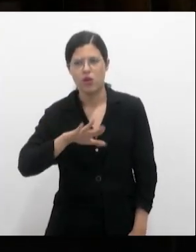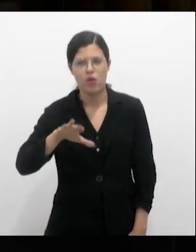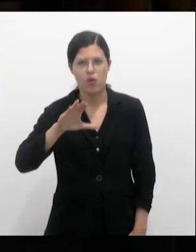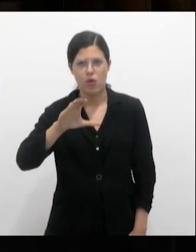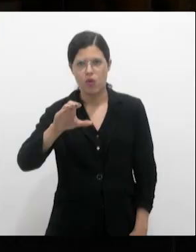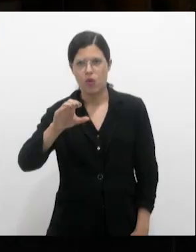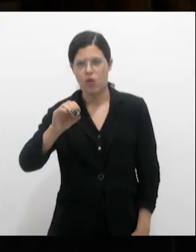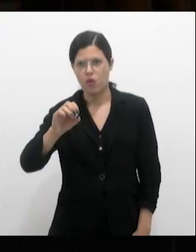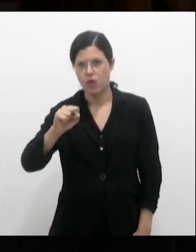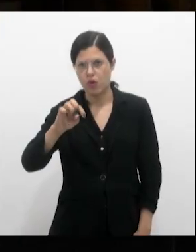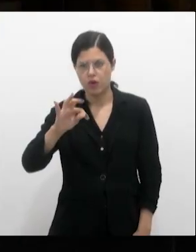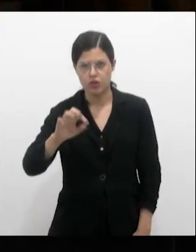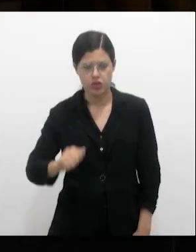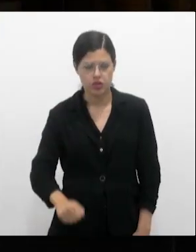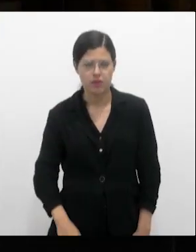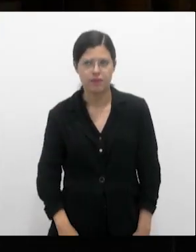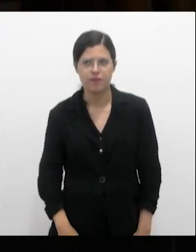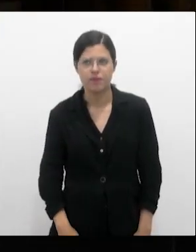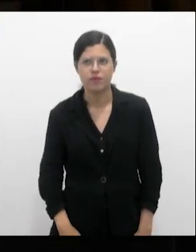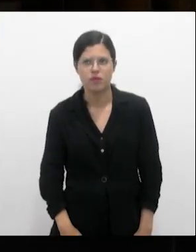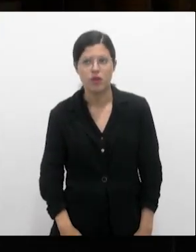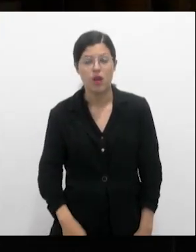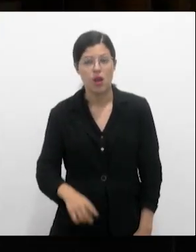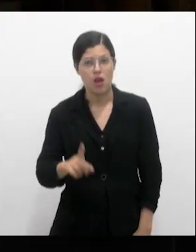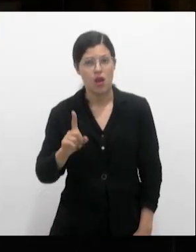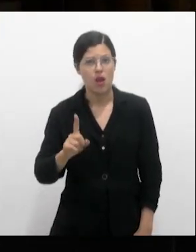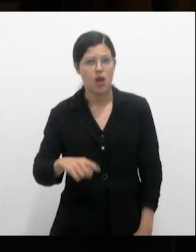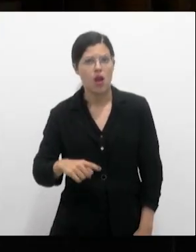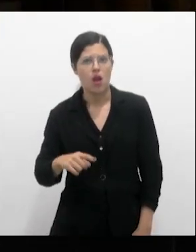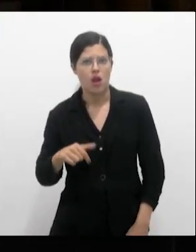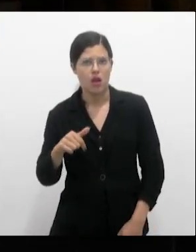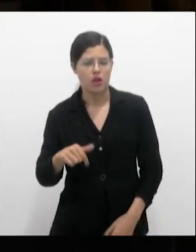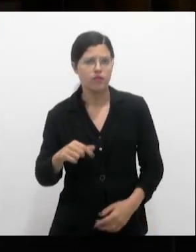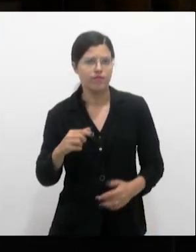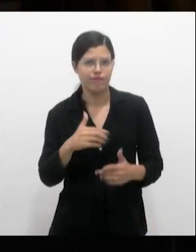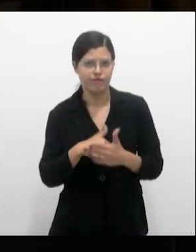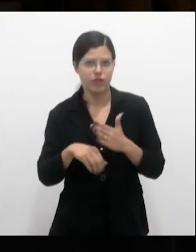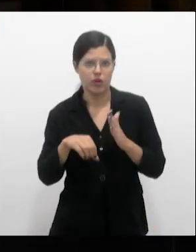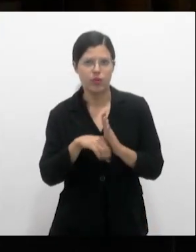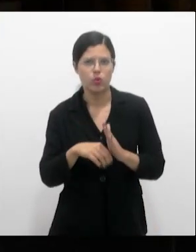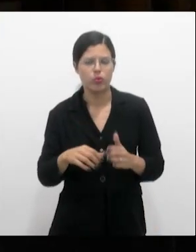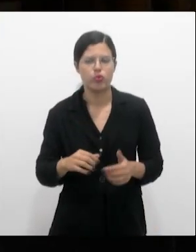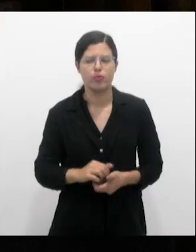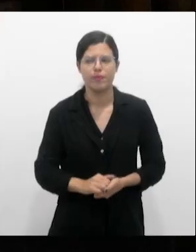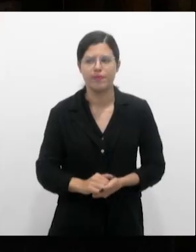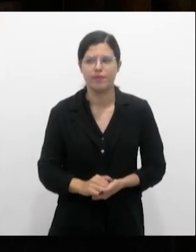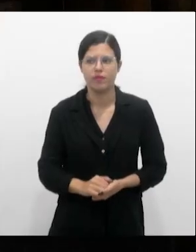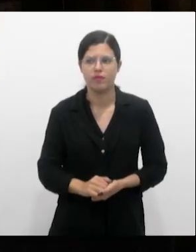Esse Rafael Costa, ele é minimamente um estelionatário.